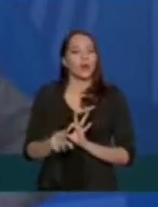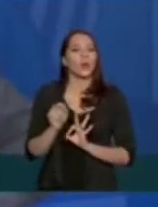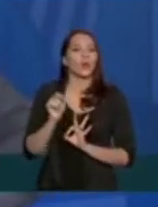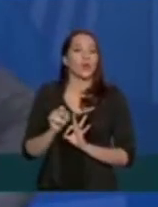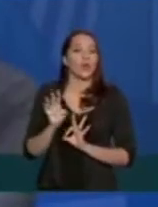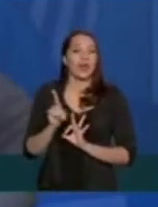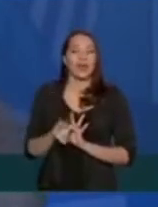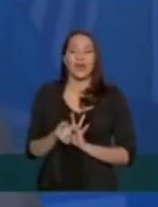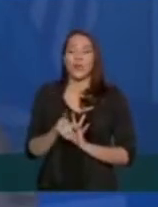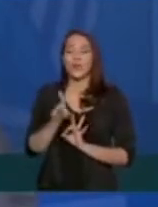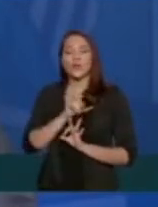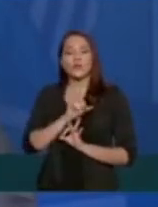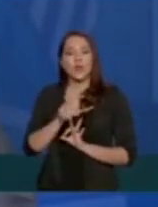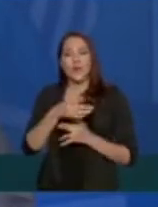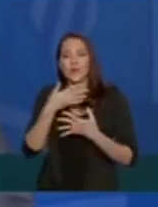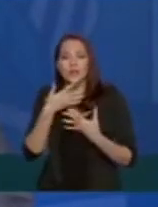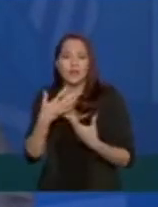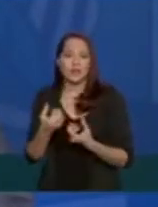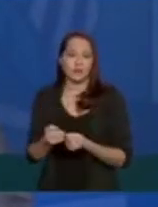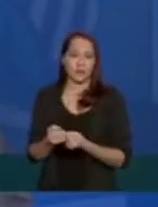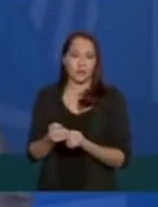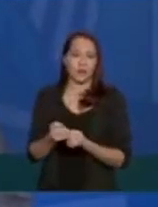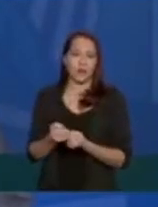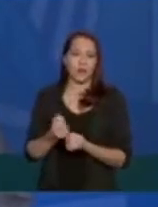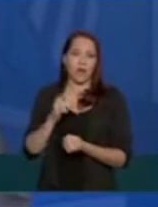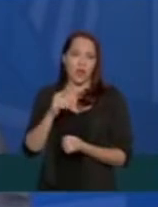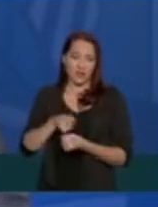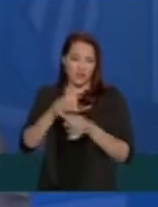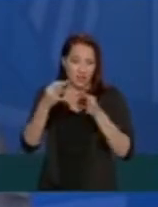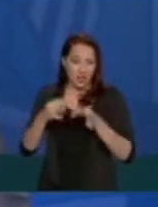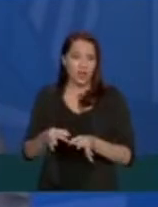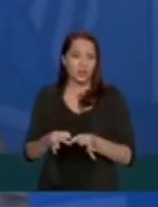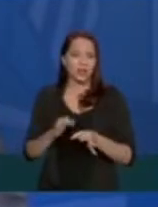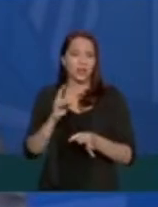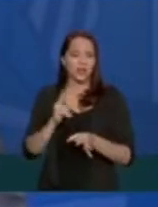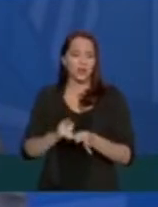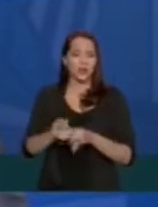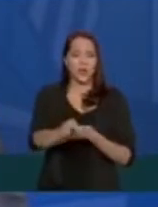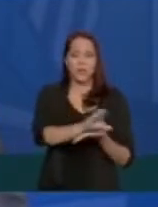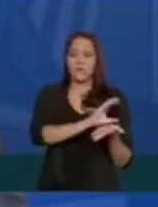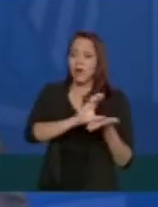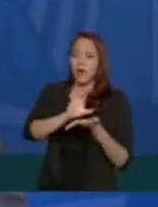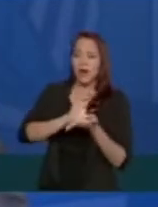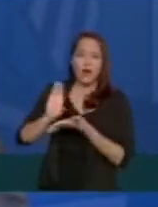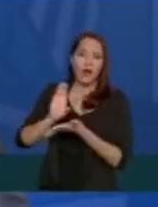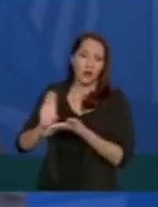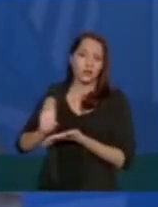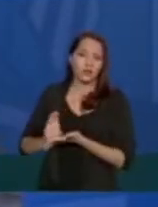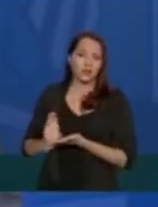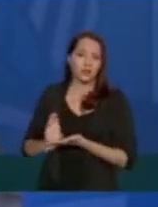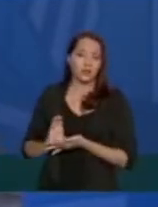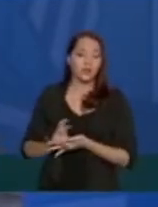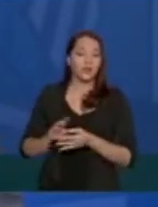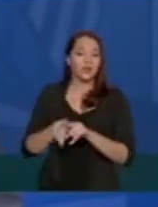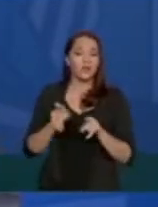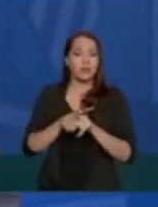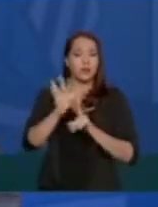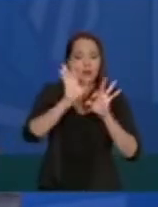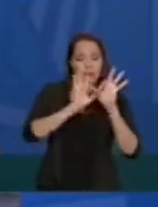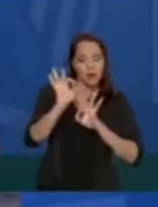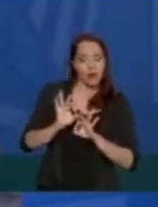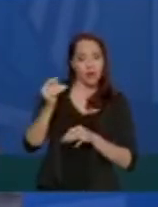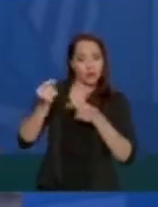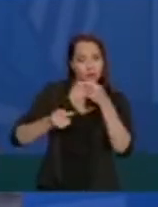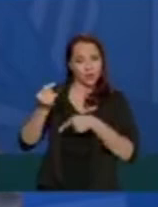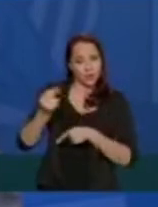um não atendimento adequado no repasse de recursos e na construção das